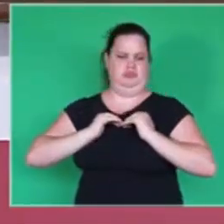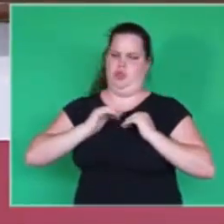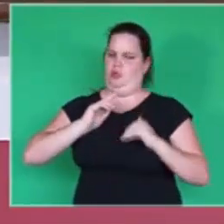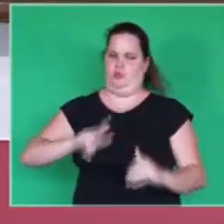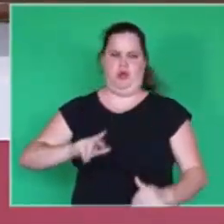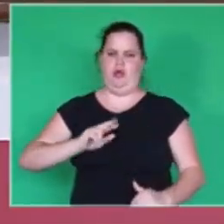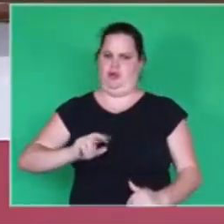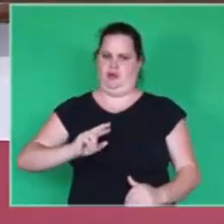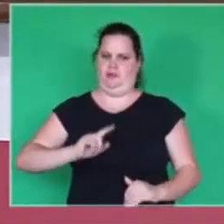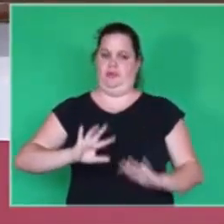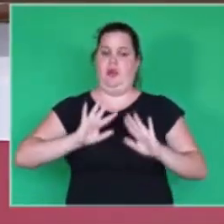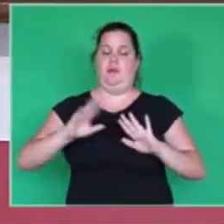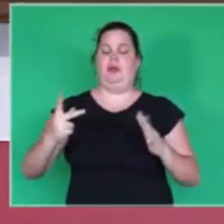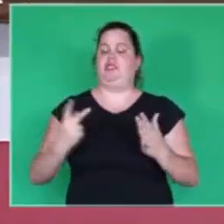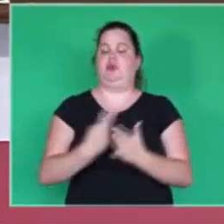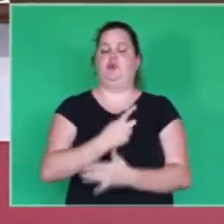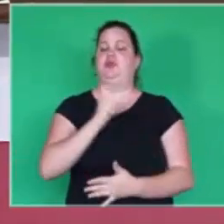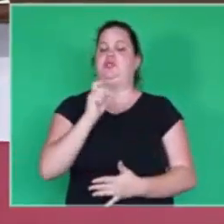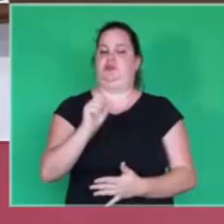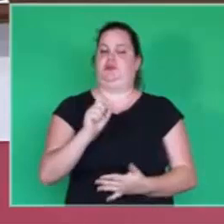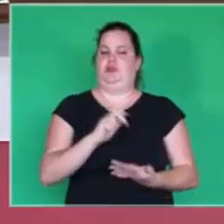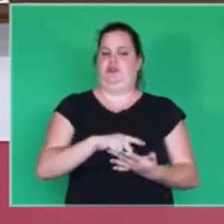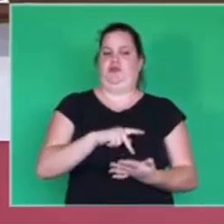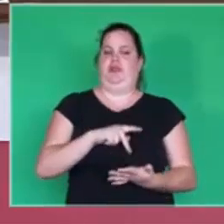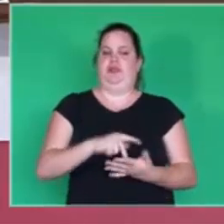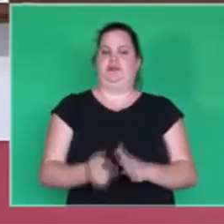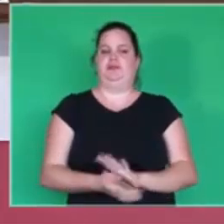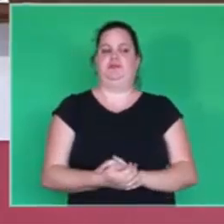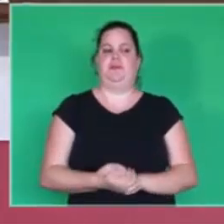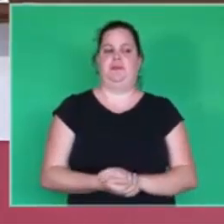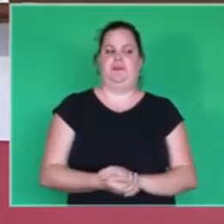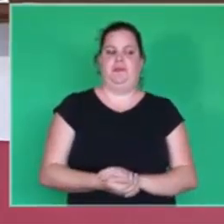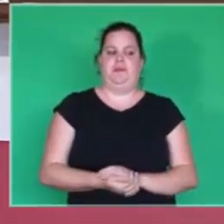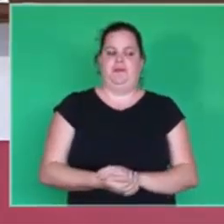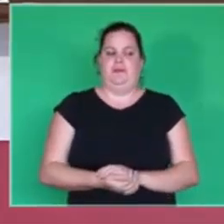O que é que aconteceu, na verdade? O